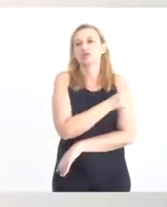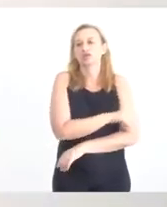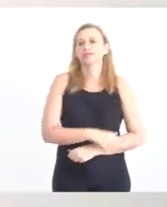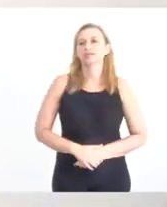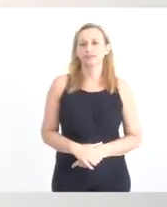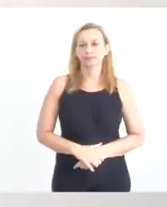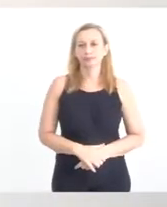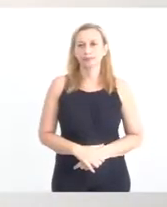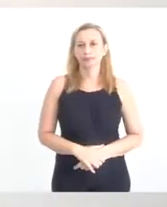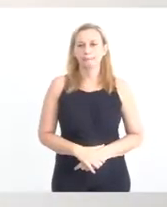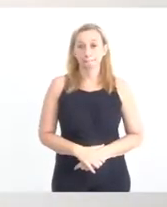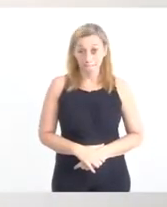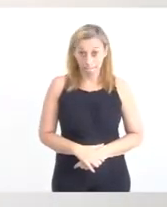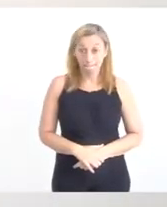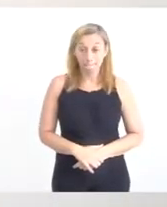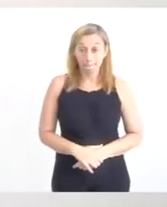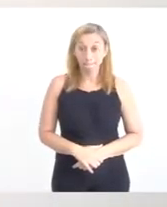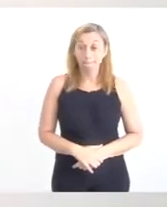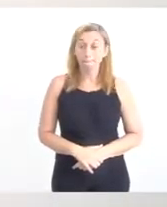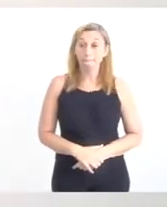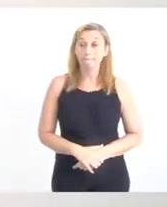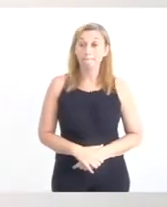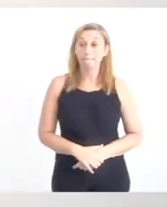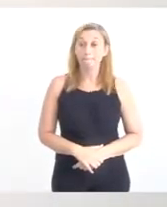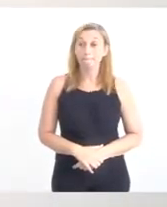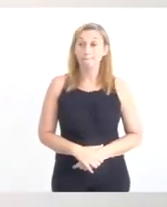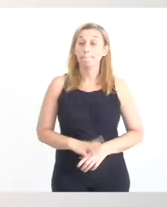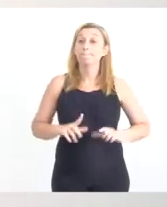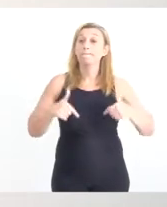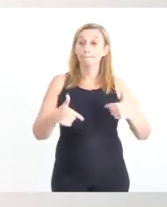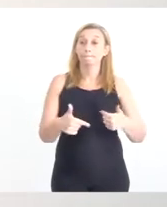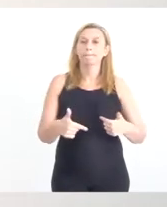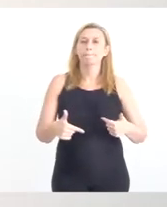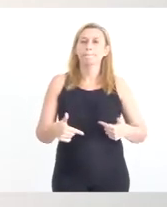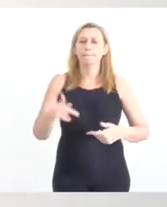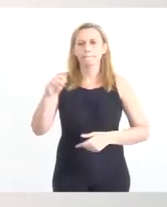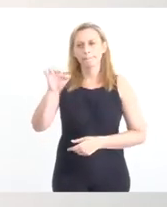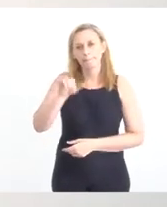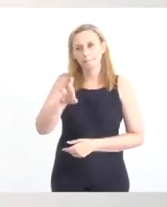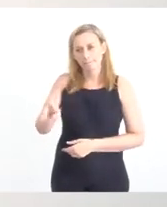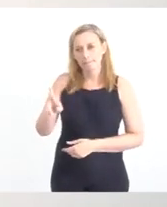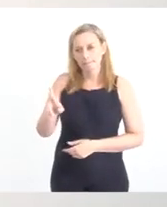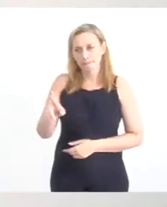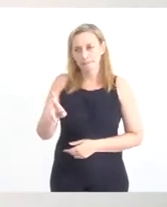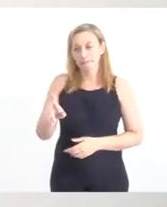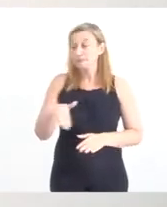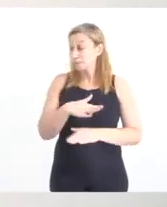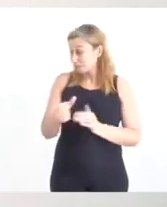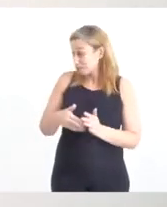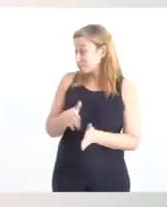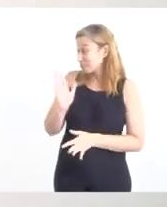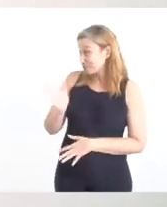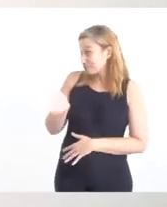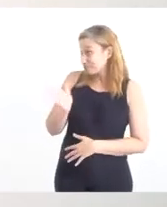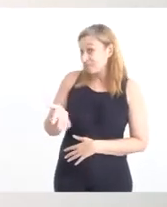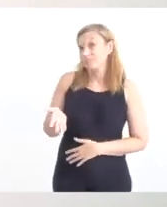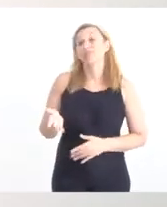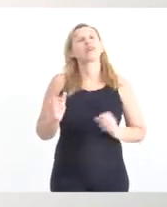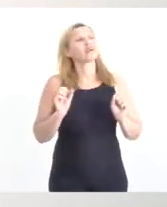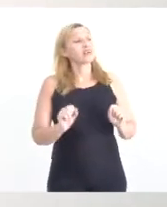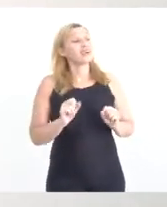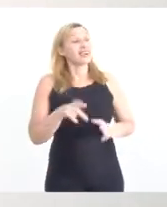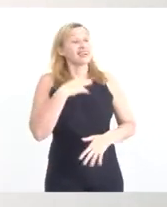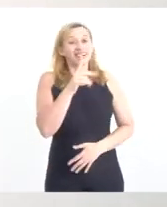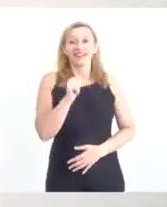do Rio de Janeiro e uma uma das ações preliminares fora todas essas que a gente já